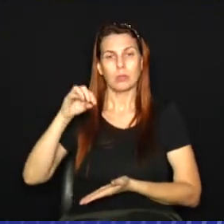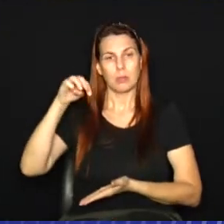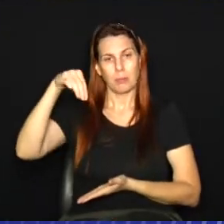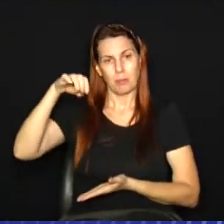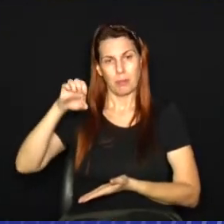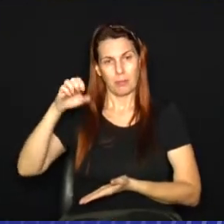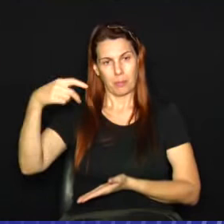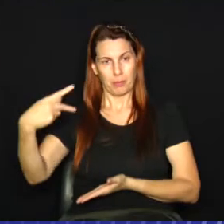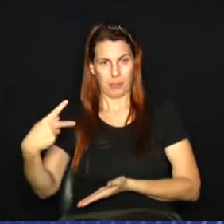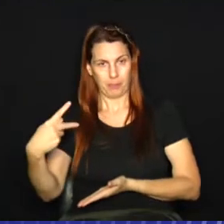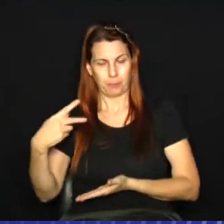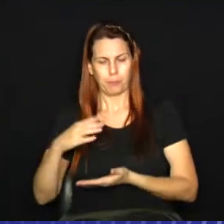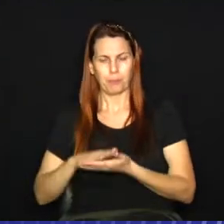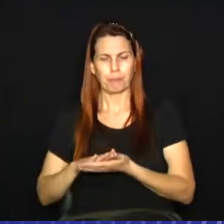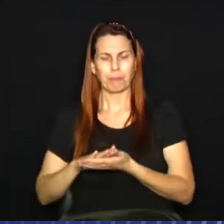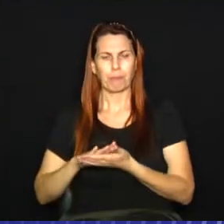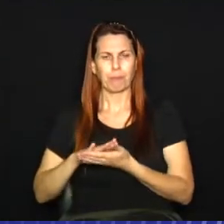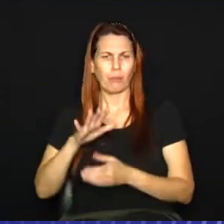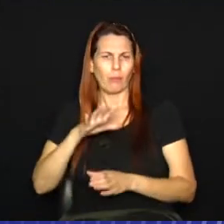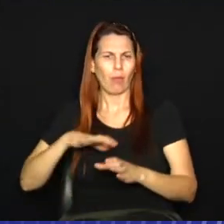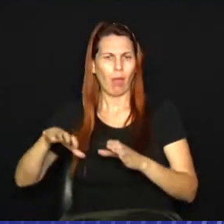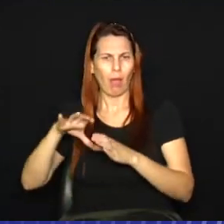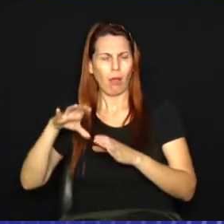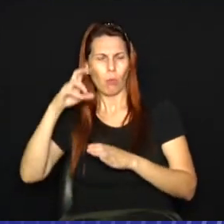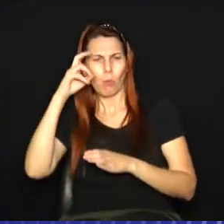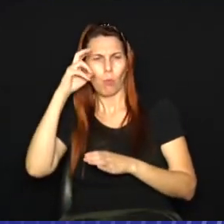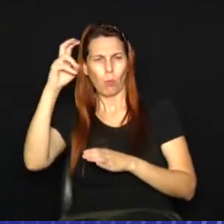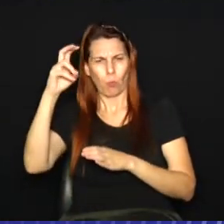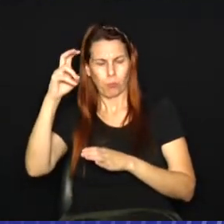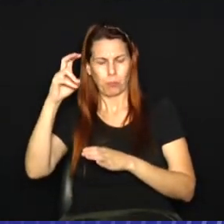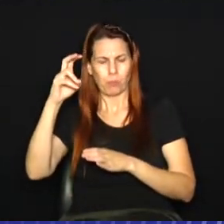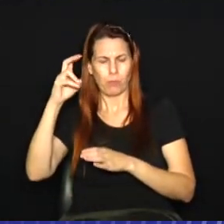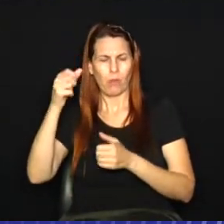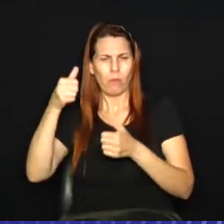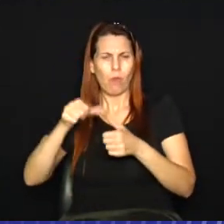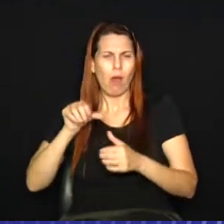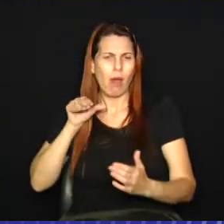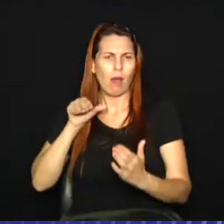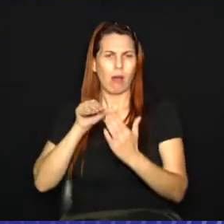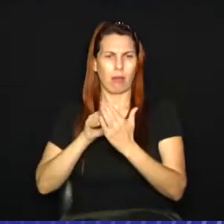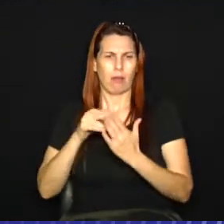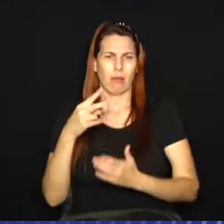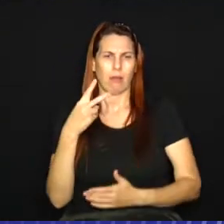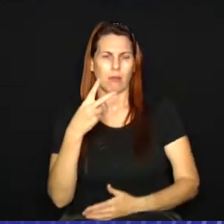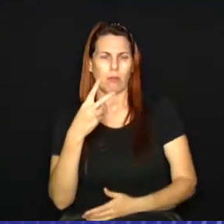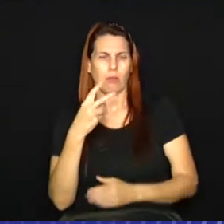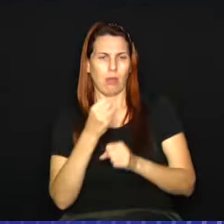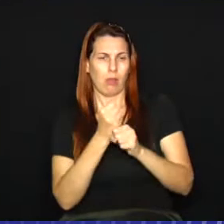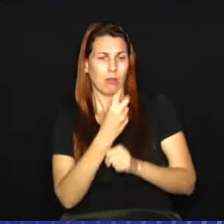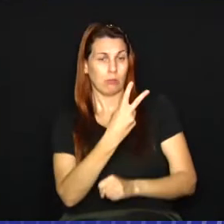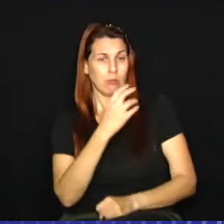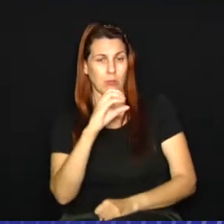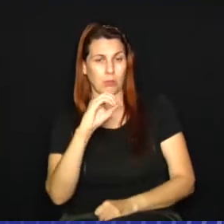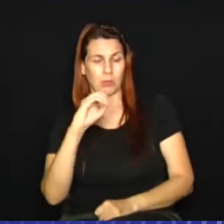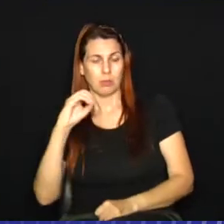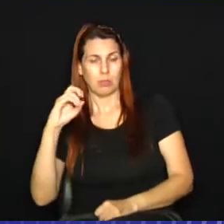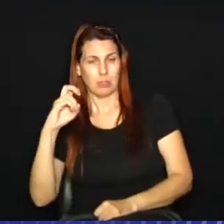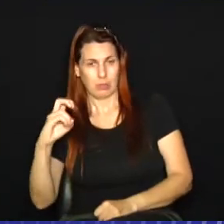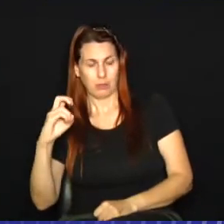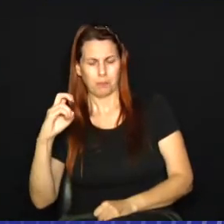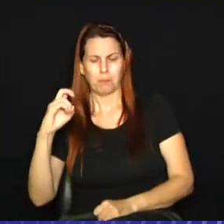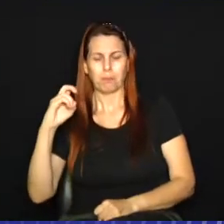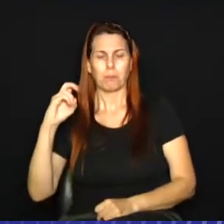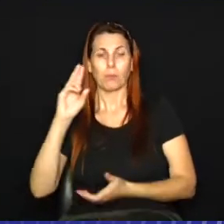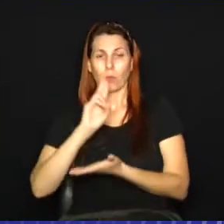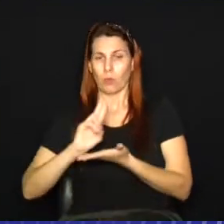setor cultural daquela instituição, onde permaneceu até 2005. Nesta universidade, realizou seus estudos